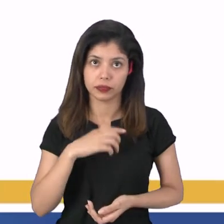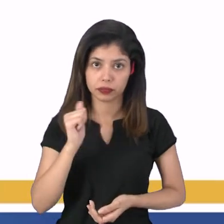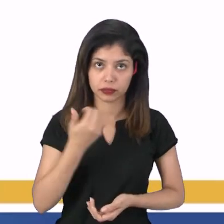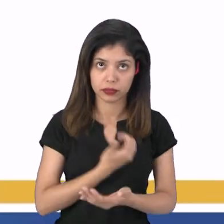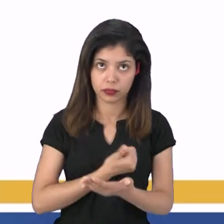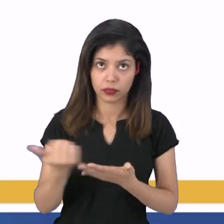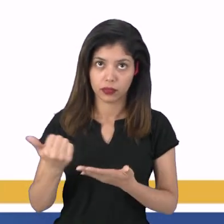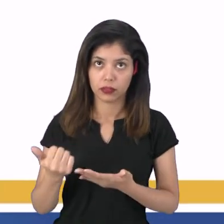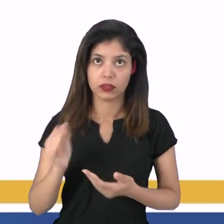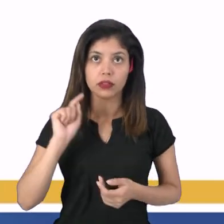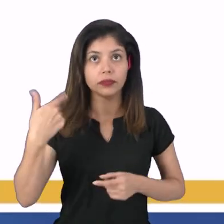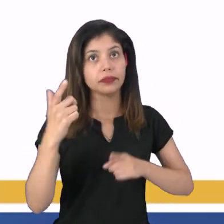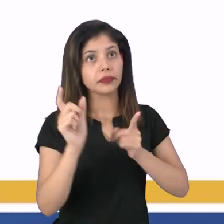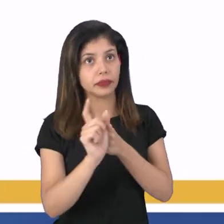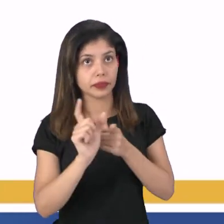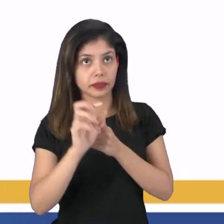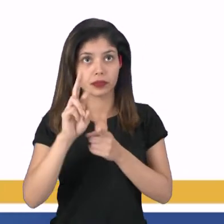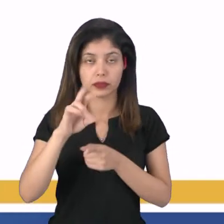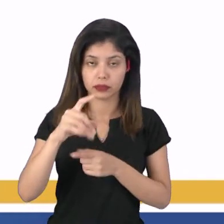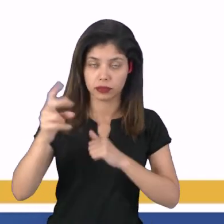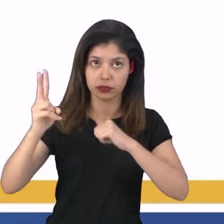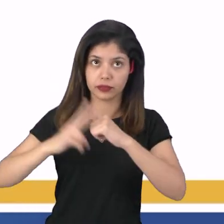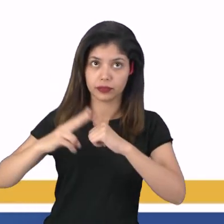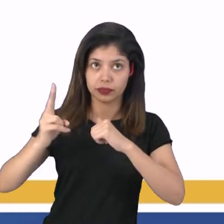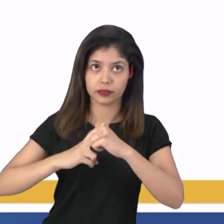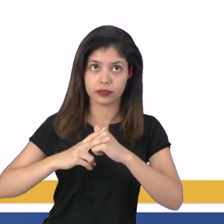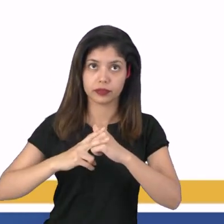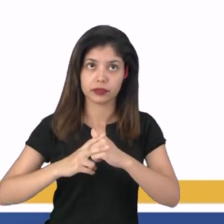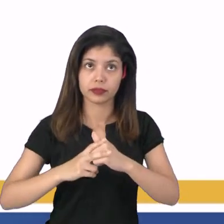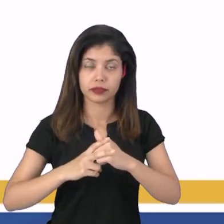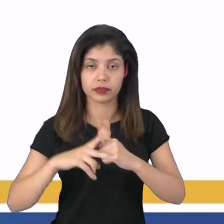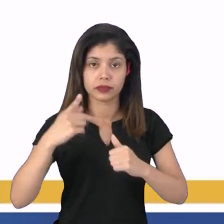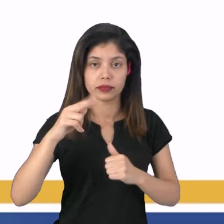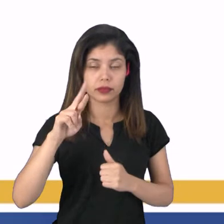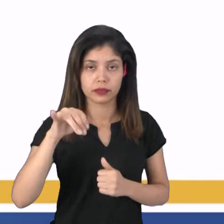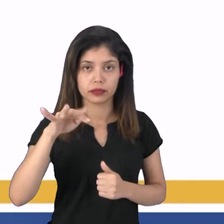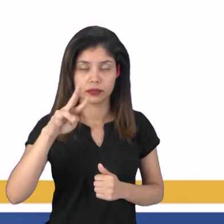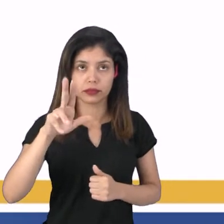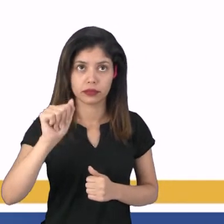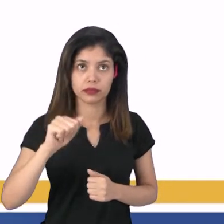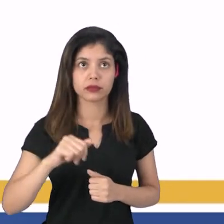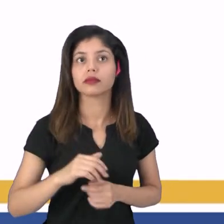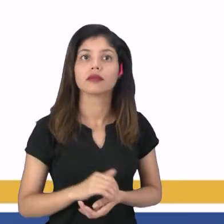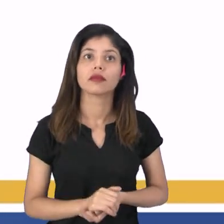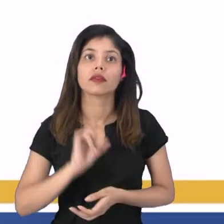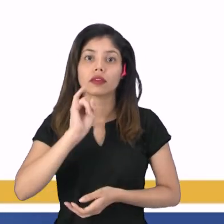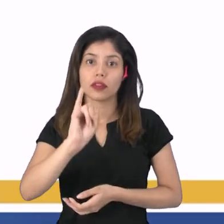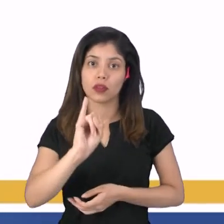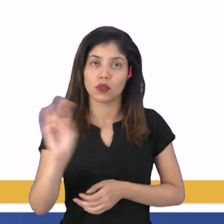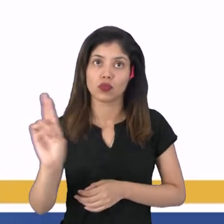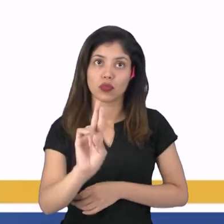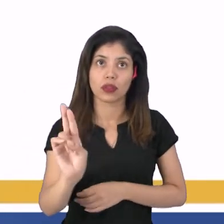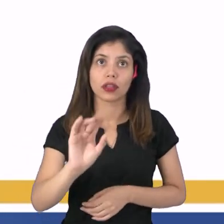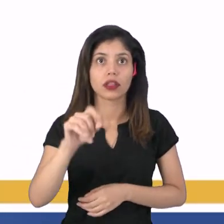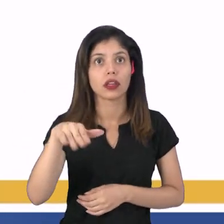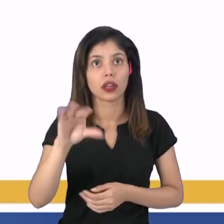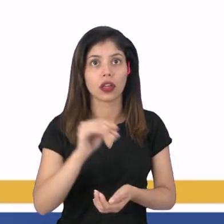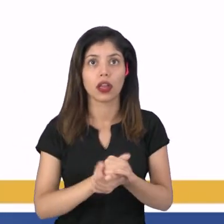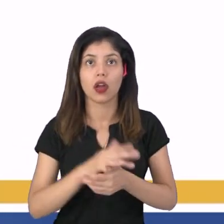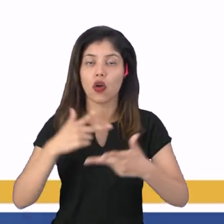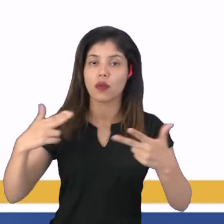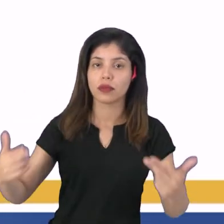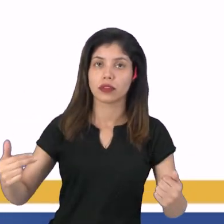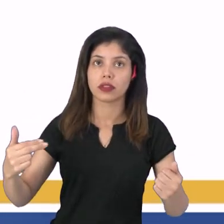denotar ação, será a palavra derivada e o verbo, palavra primitiva. Se o nome dá